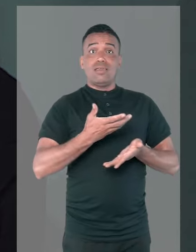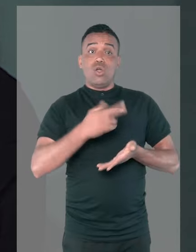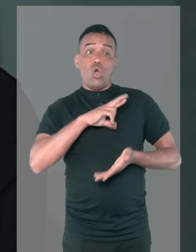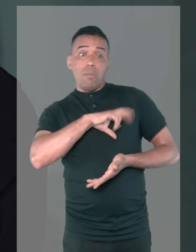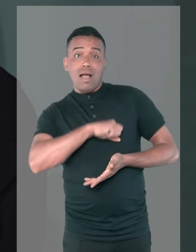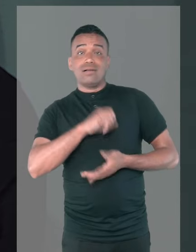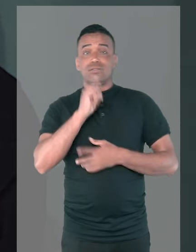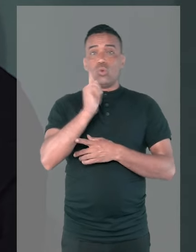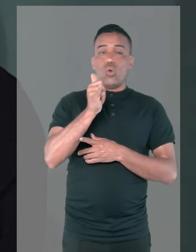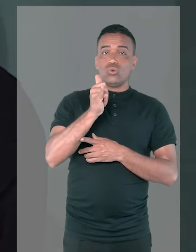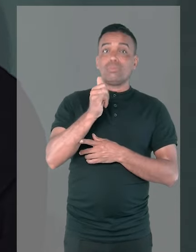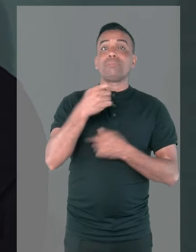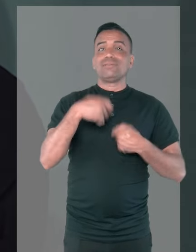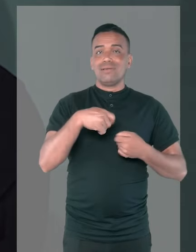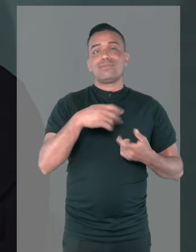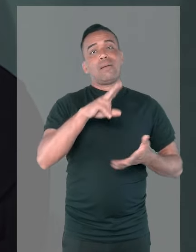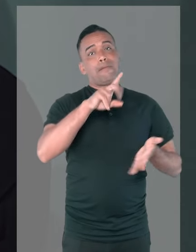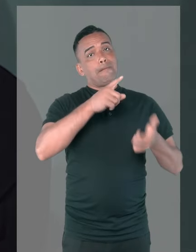está